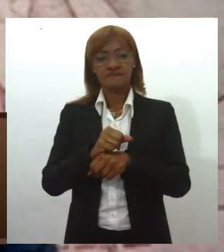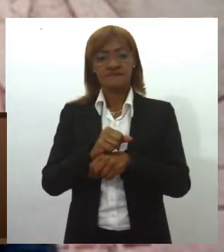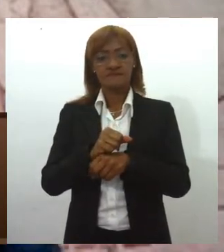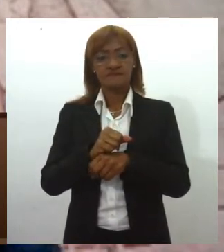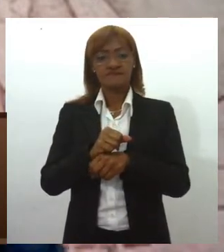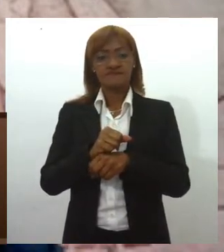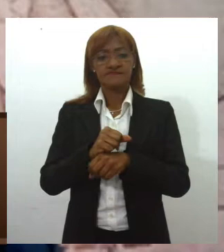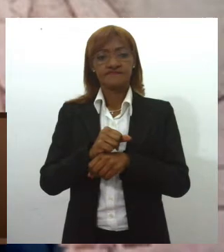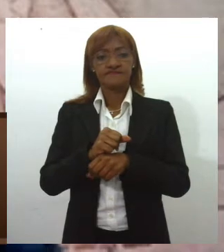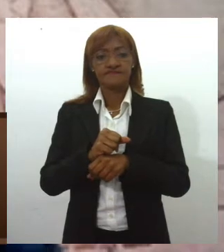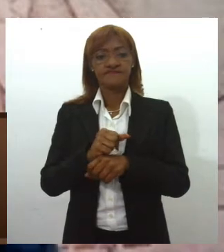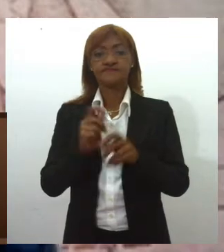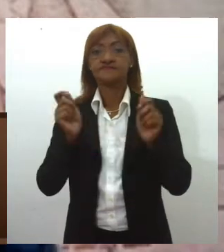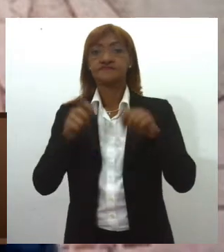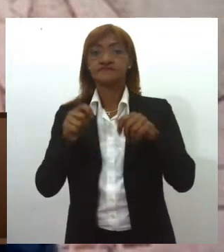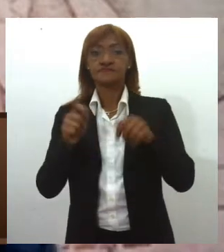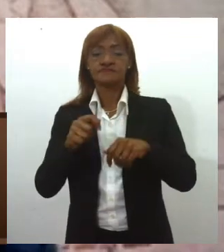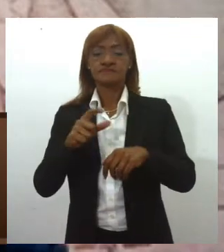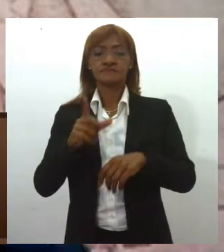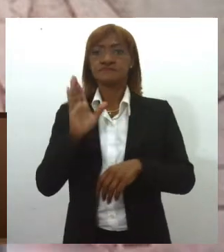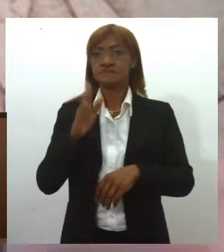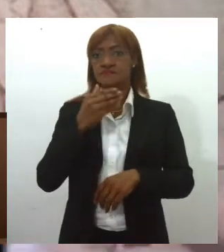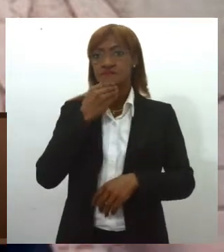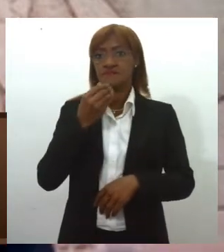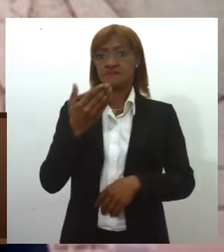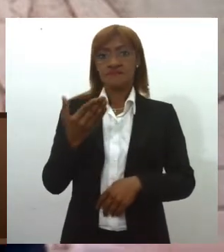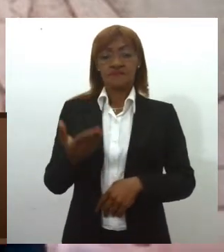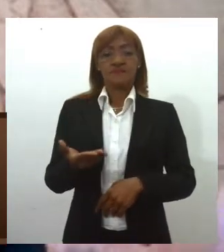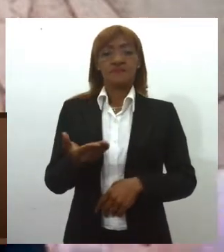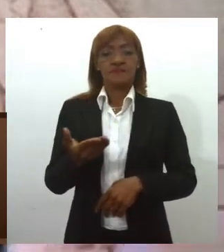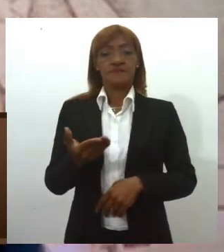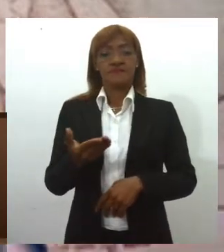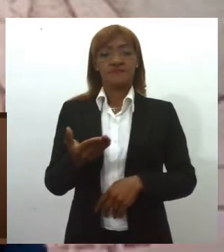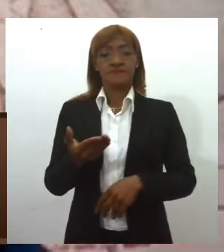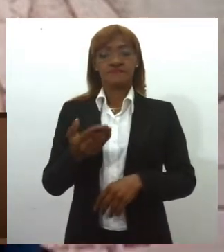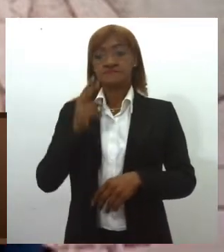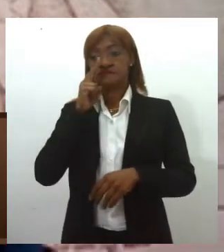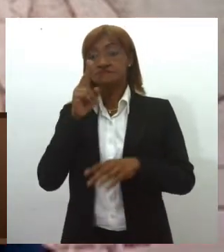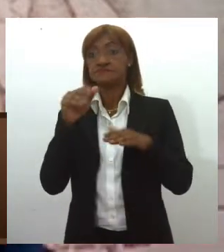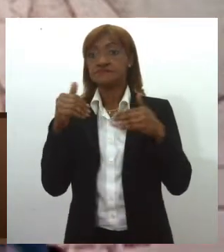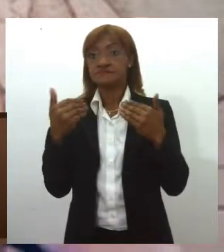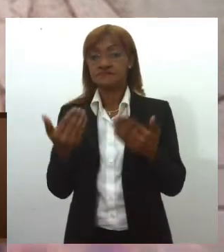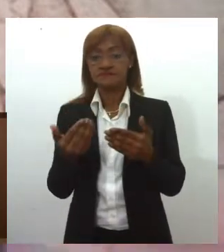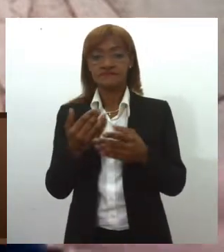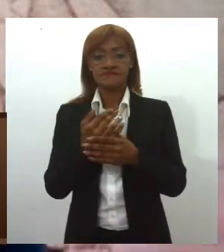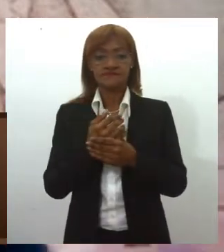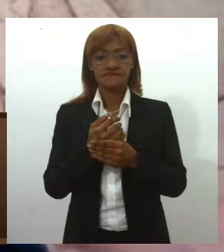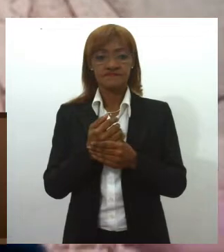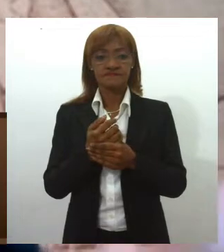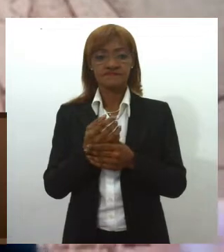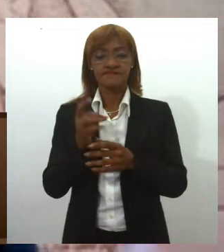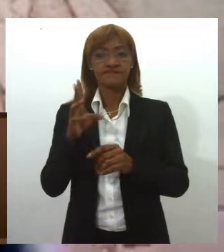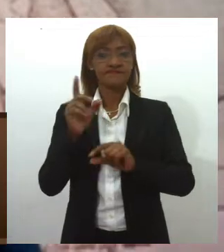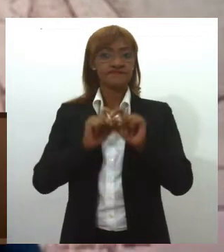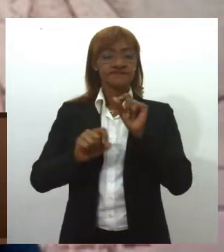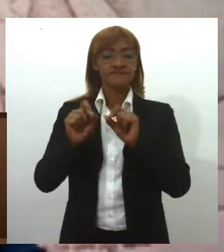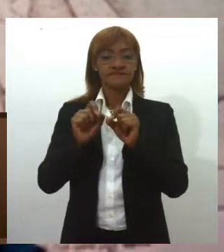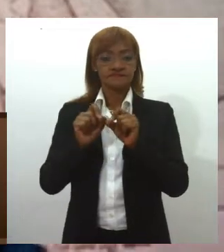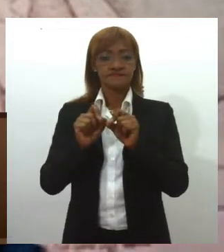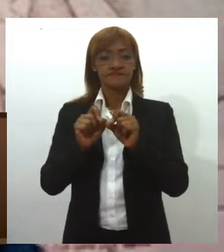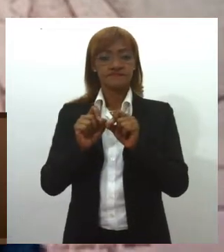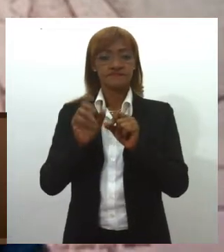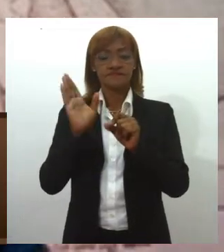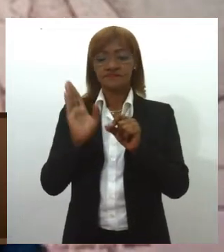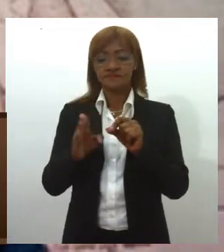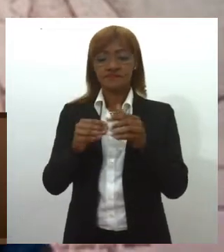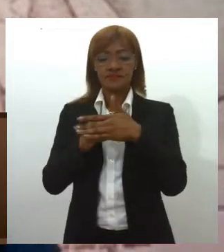Enfim, mesmo que ele já seja um homem crescido, ele já foi para o urologista. Então, uma parte daquela barreira, daquele preconceito já foi